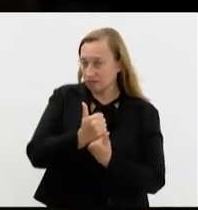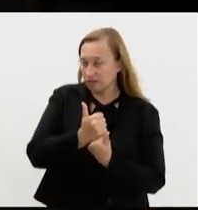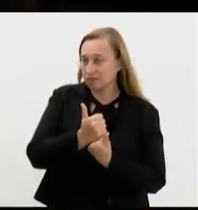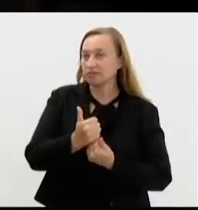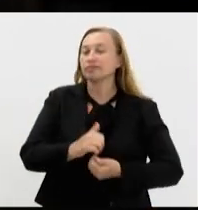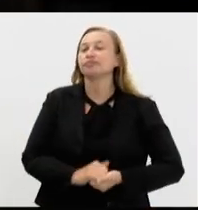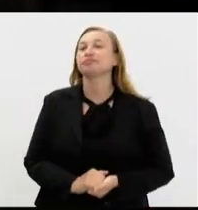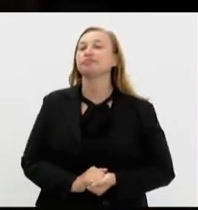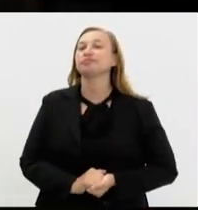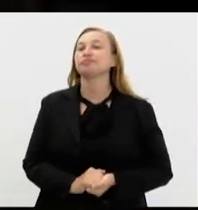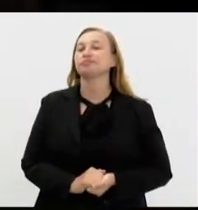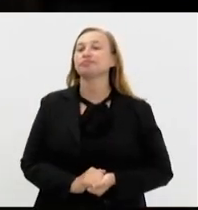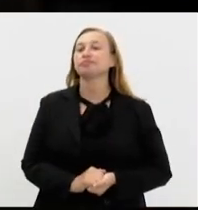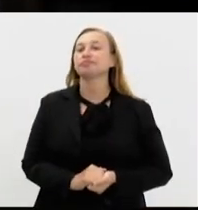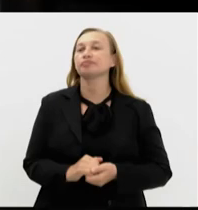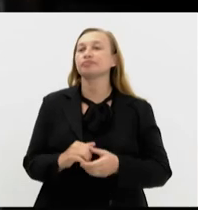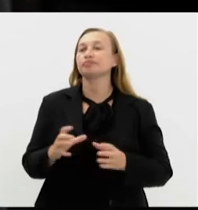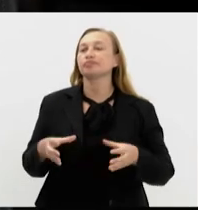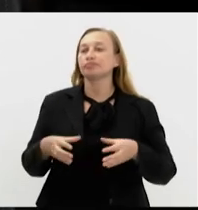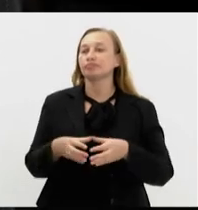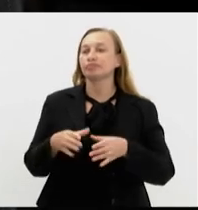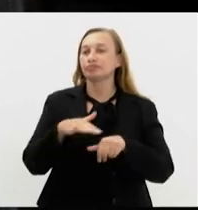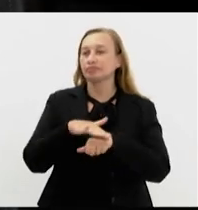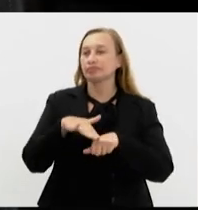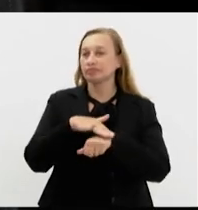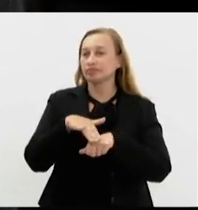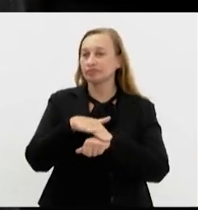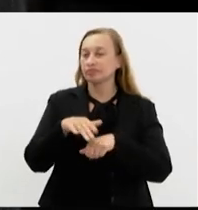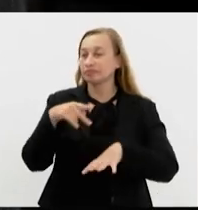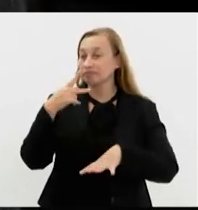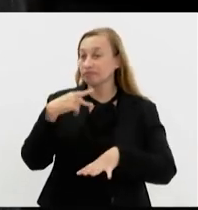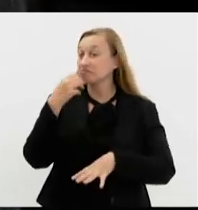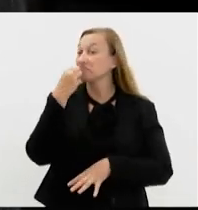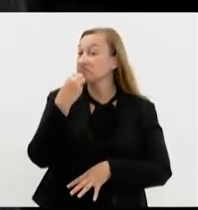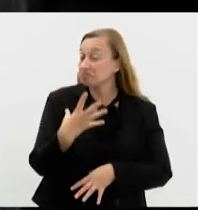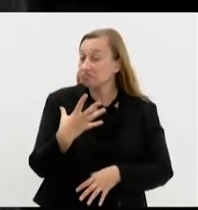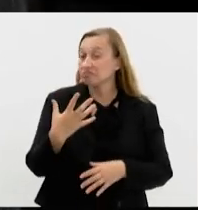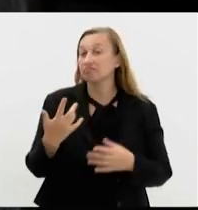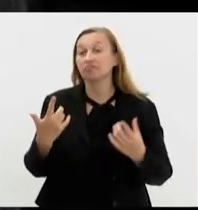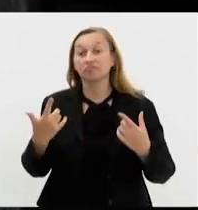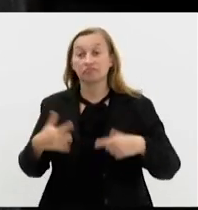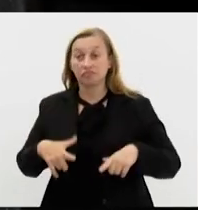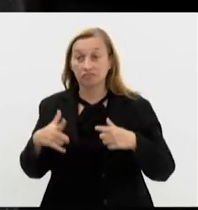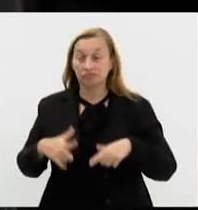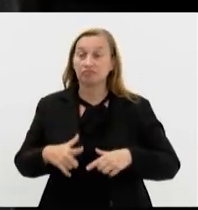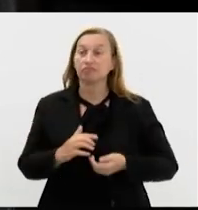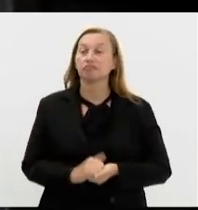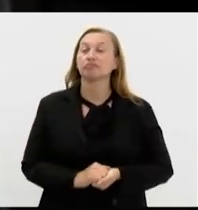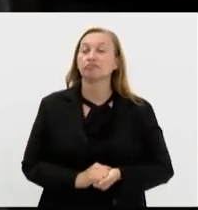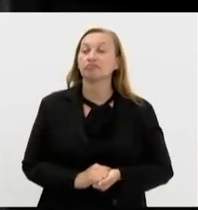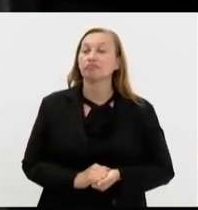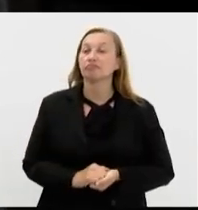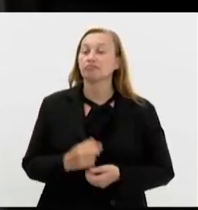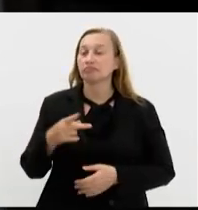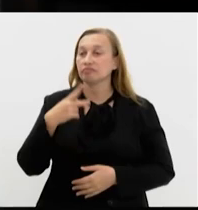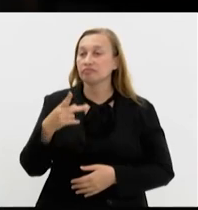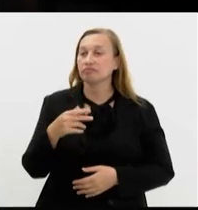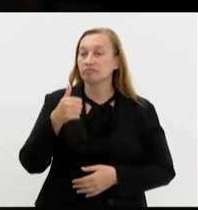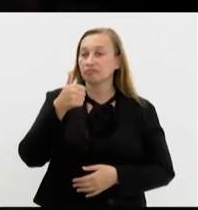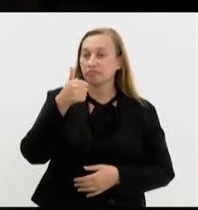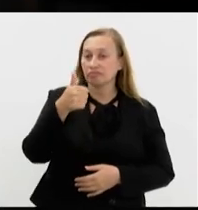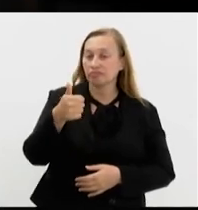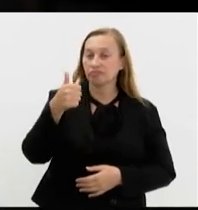mesa próxima e tem certeza que vai abrilhantar gigant esse evento mas então eu destacava que a lei